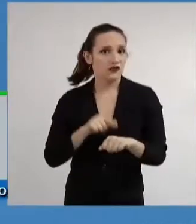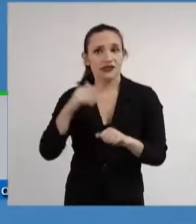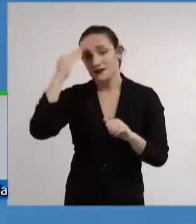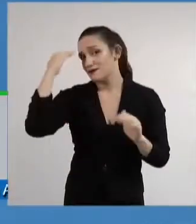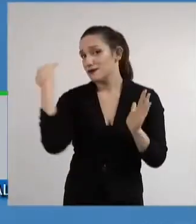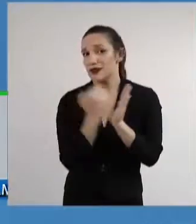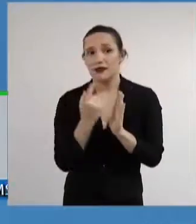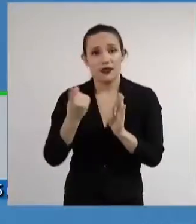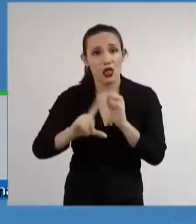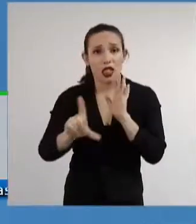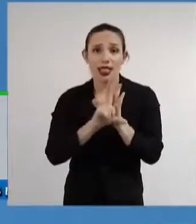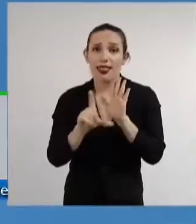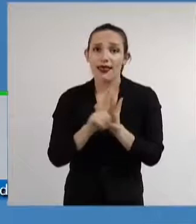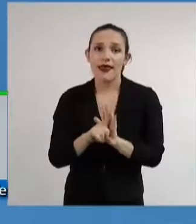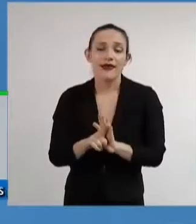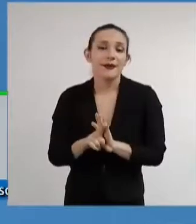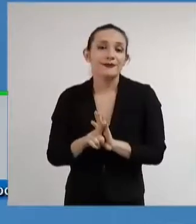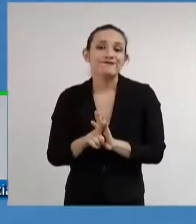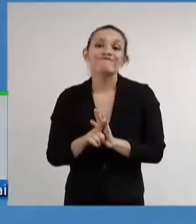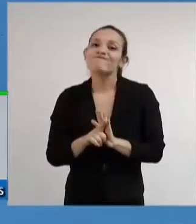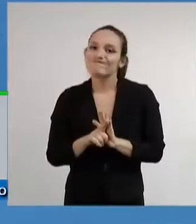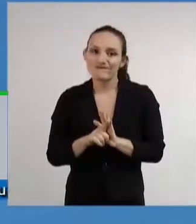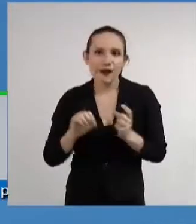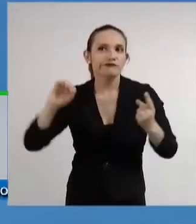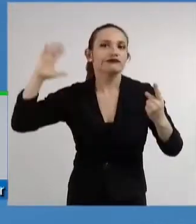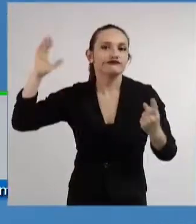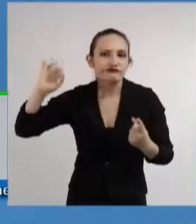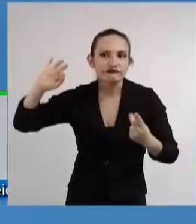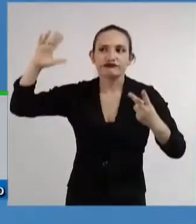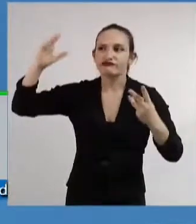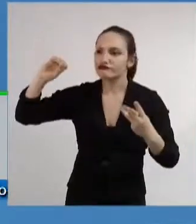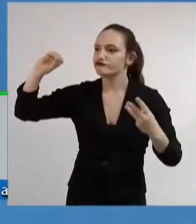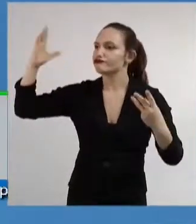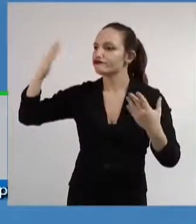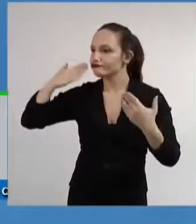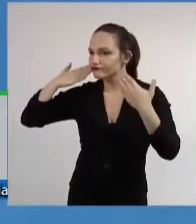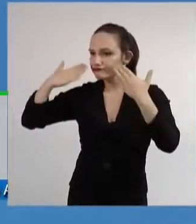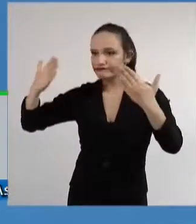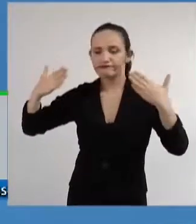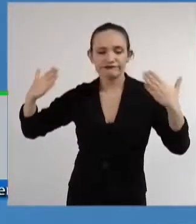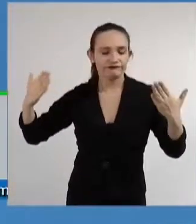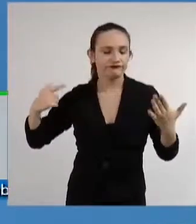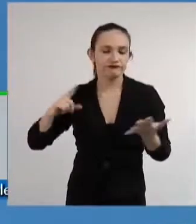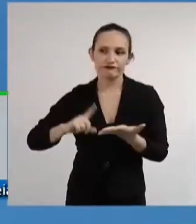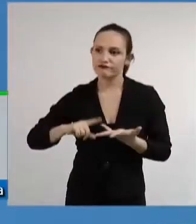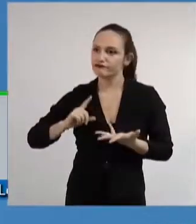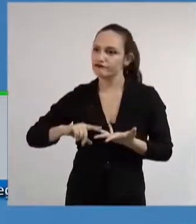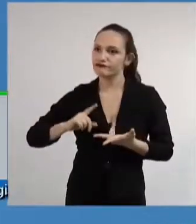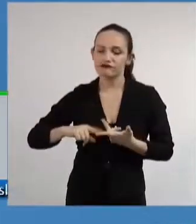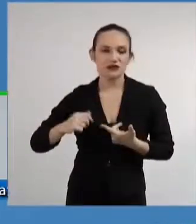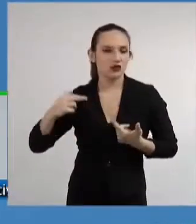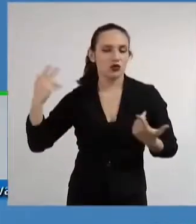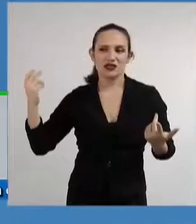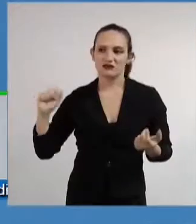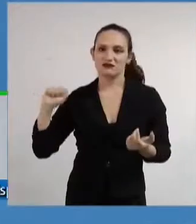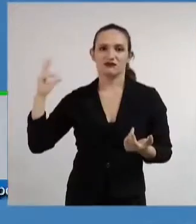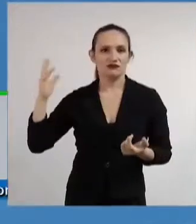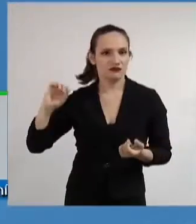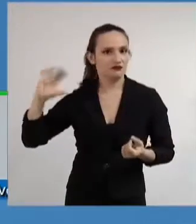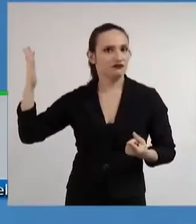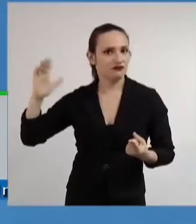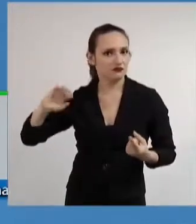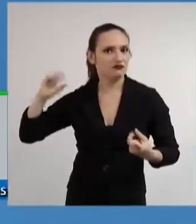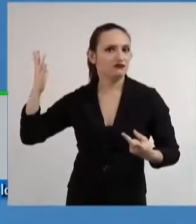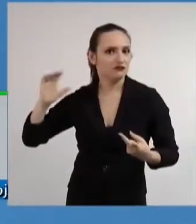a legislação, finda acontecendo a barbárie que nós temos visto em alguns fatos, casos, que tem